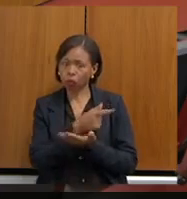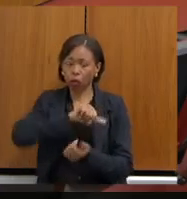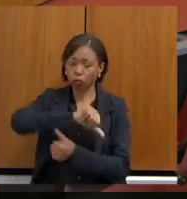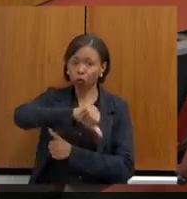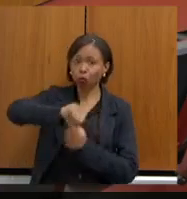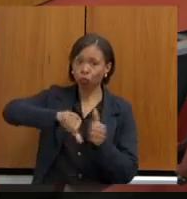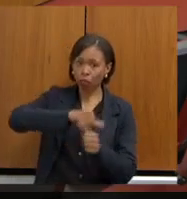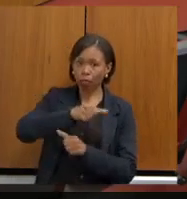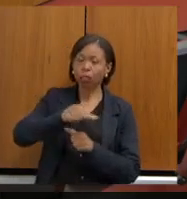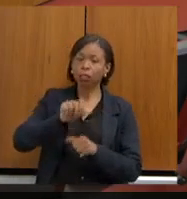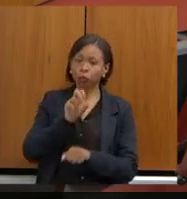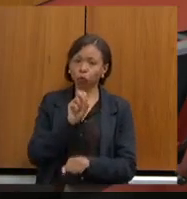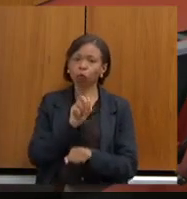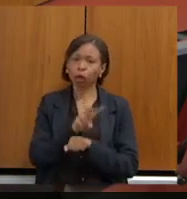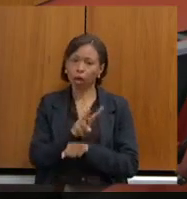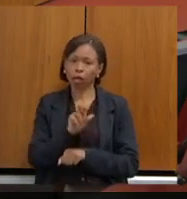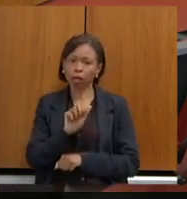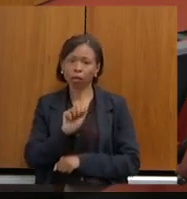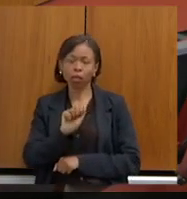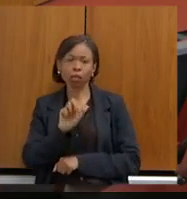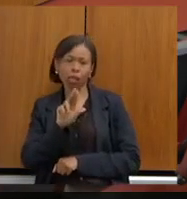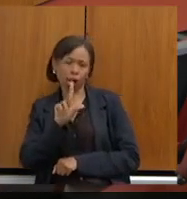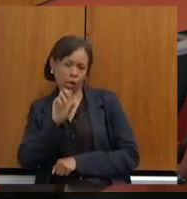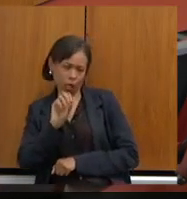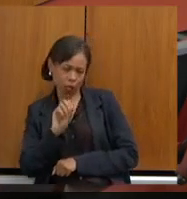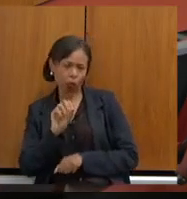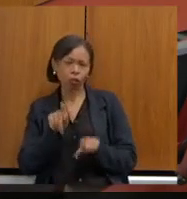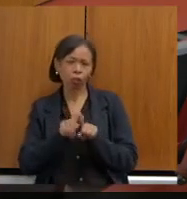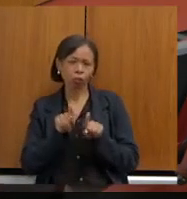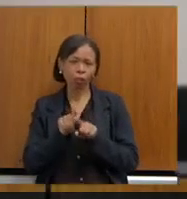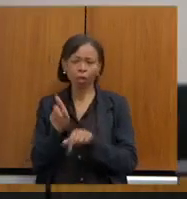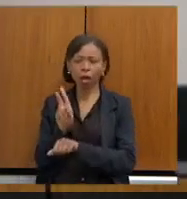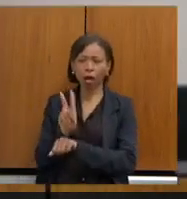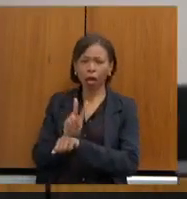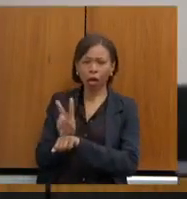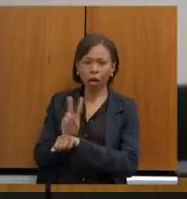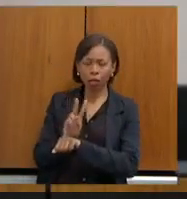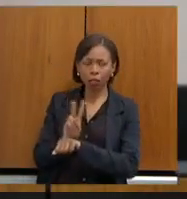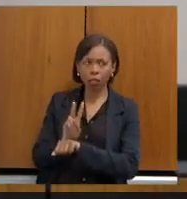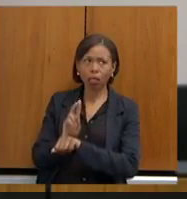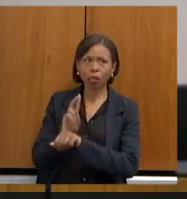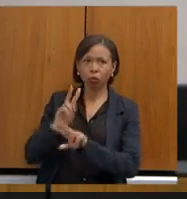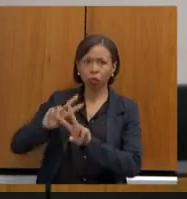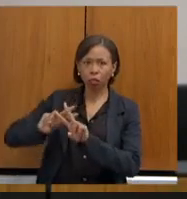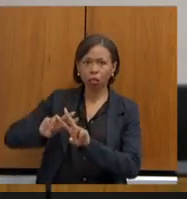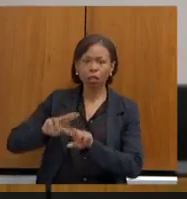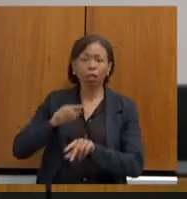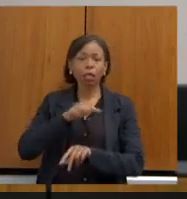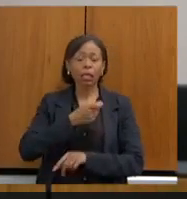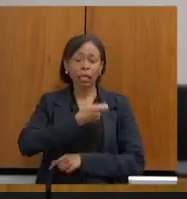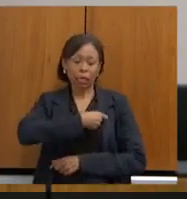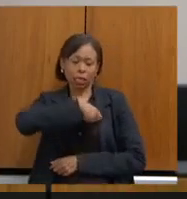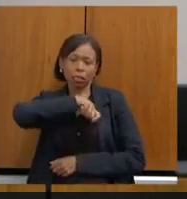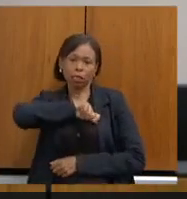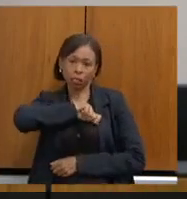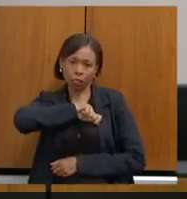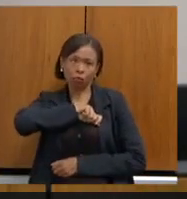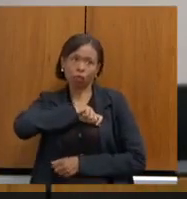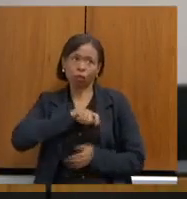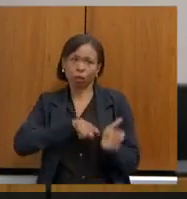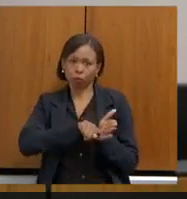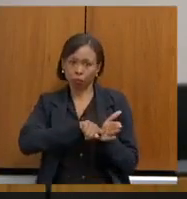não só de auxiliar necrópolis mais de carcereiros transformação do cargo de detetive para o cargo investigador